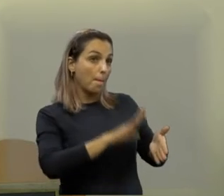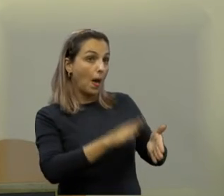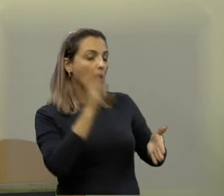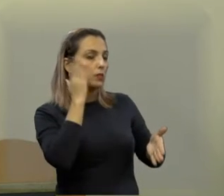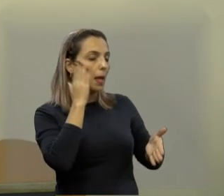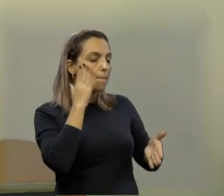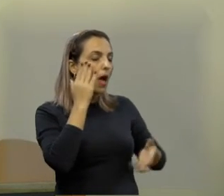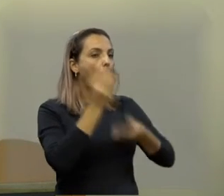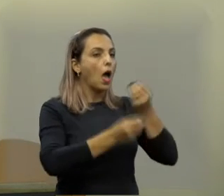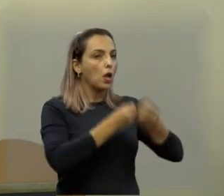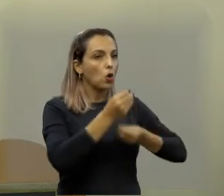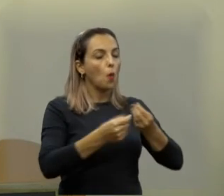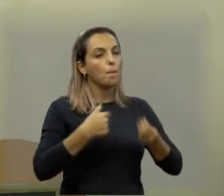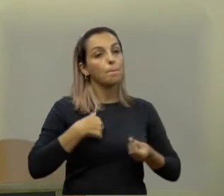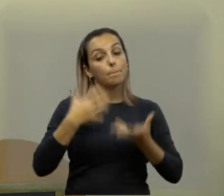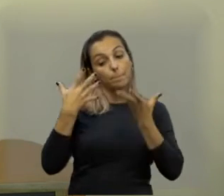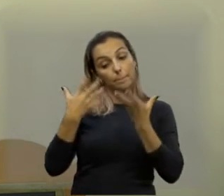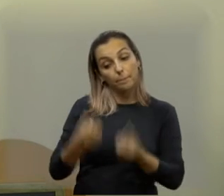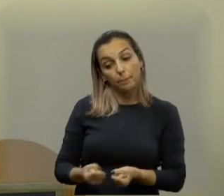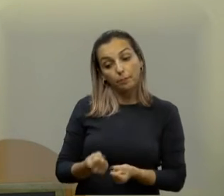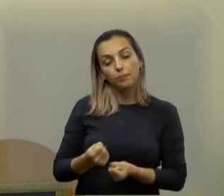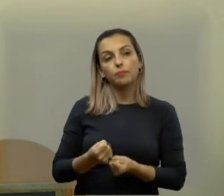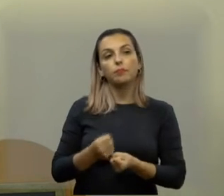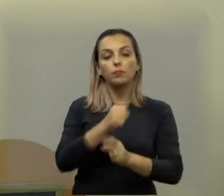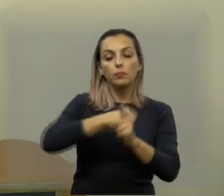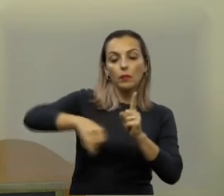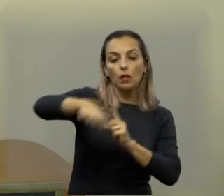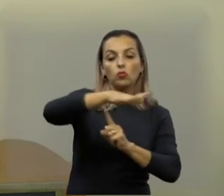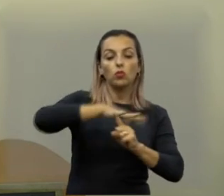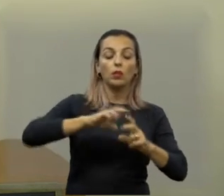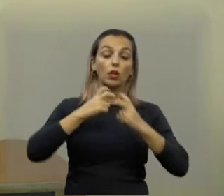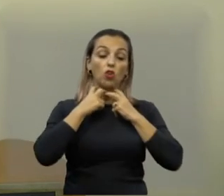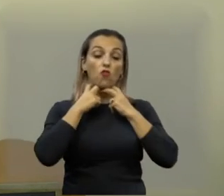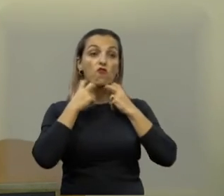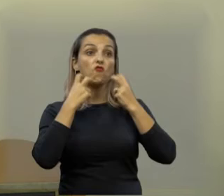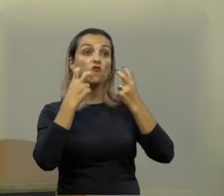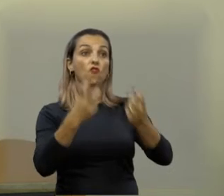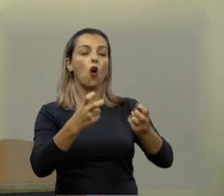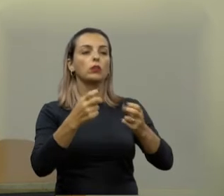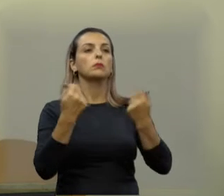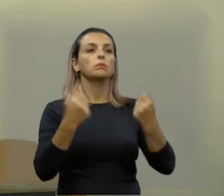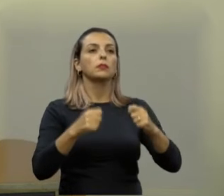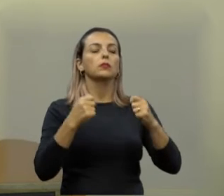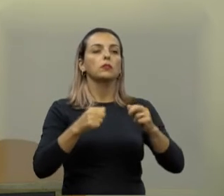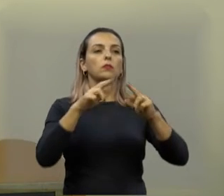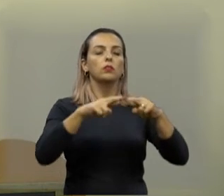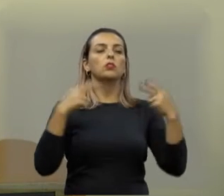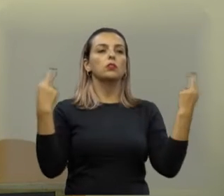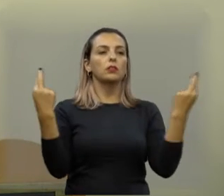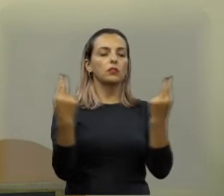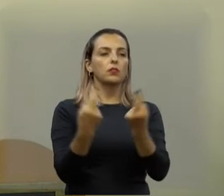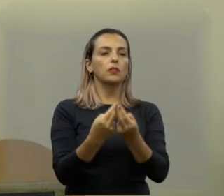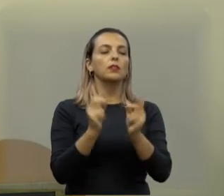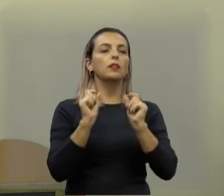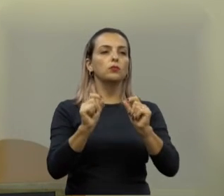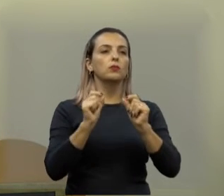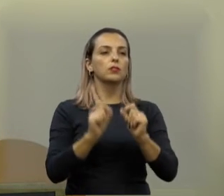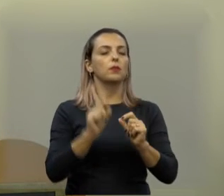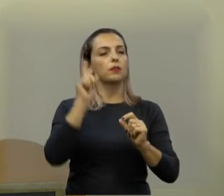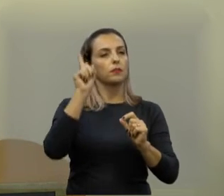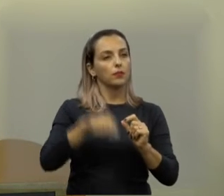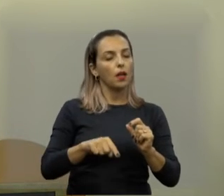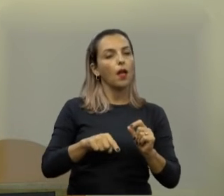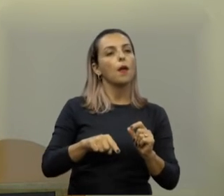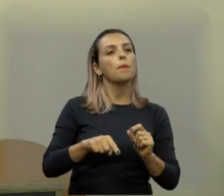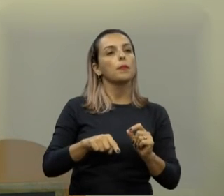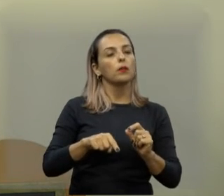conhecimento eu sou favorável para dar voz a sociedade parte organismo audiência pública para que seja participação da